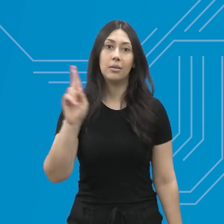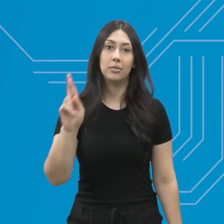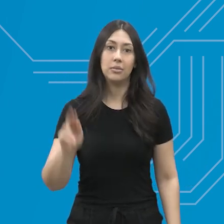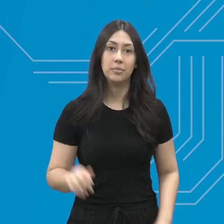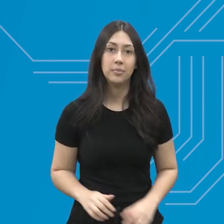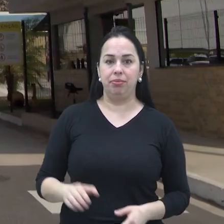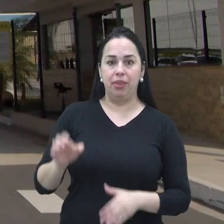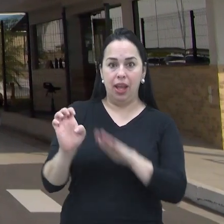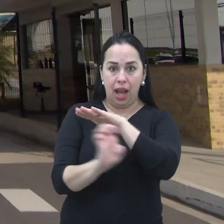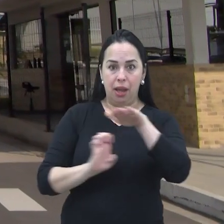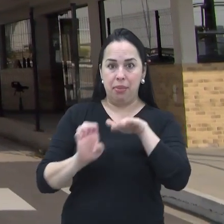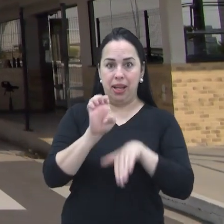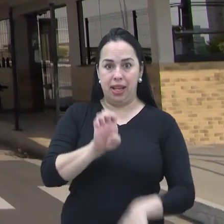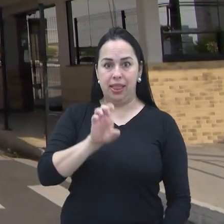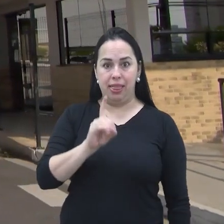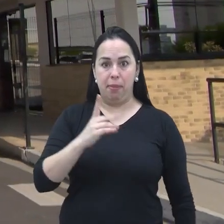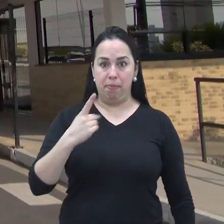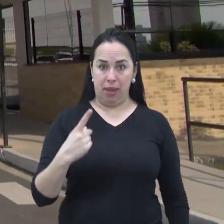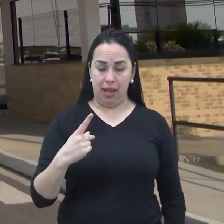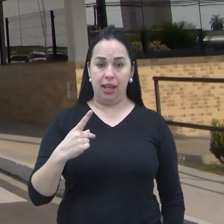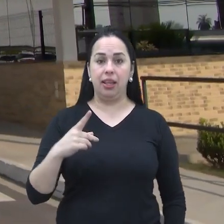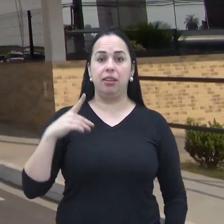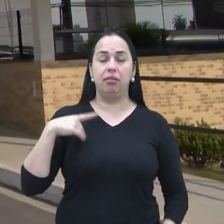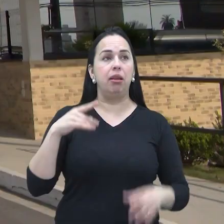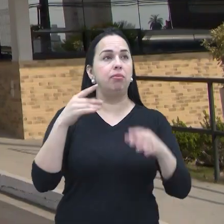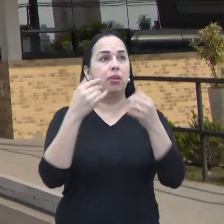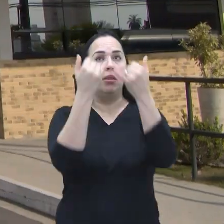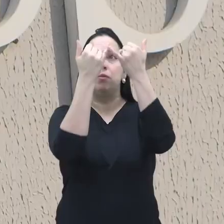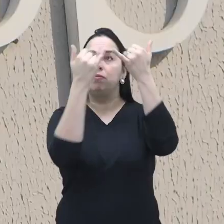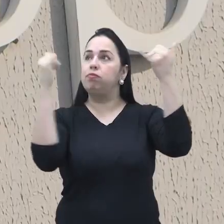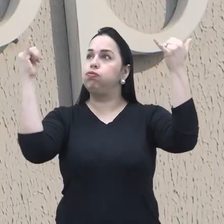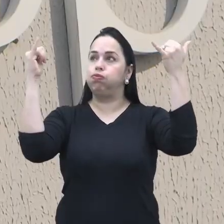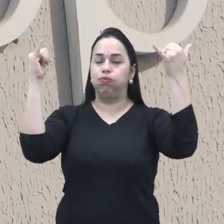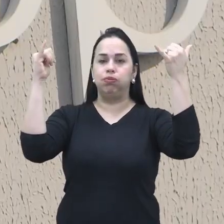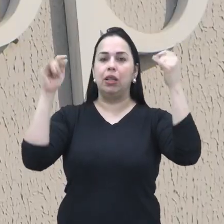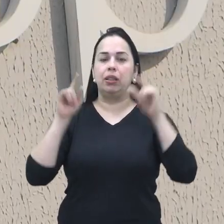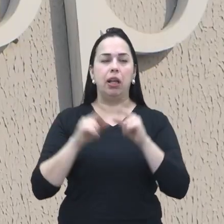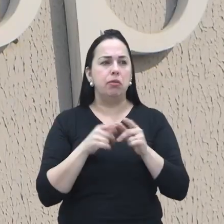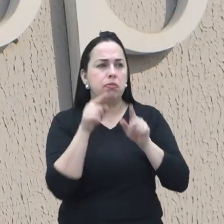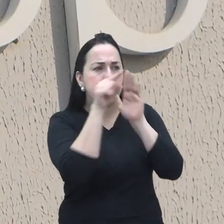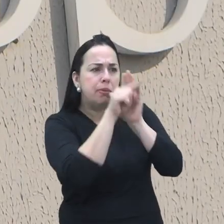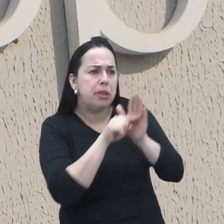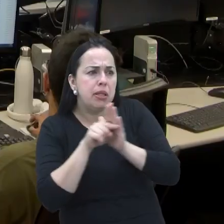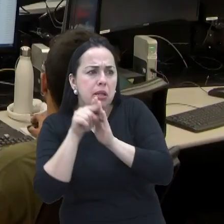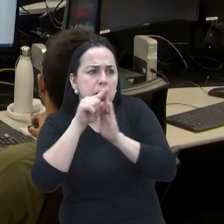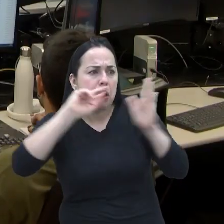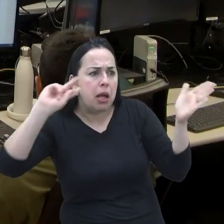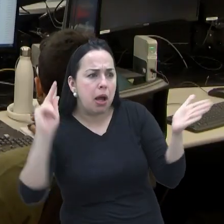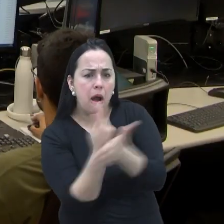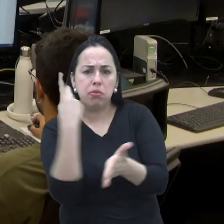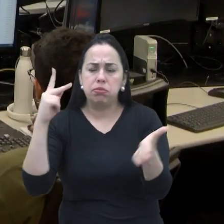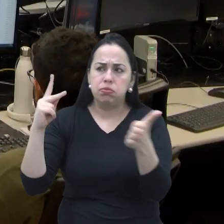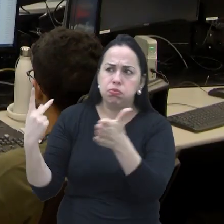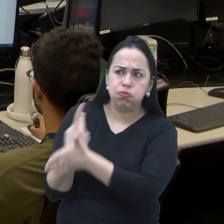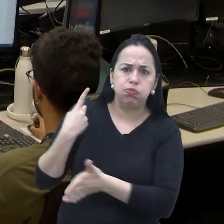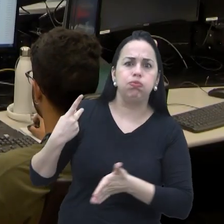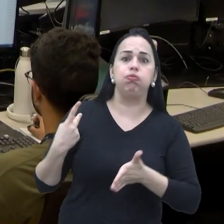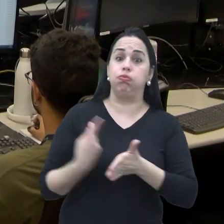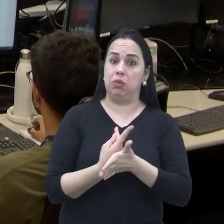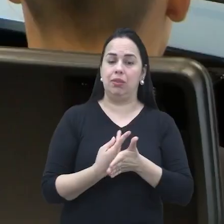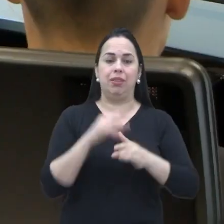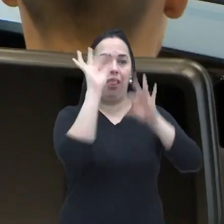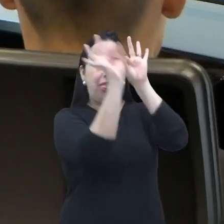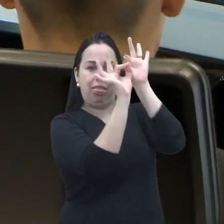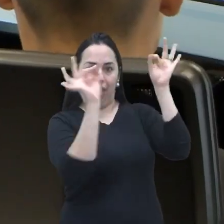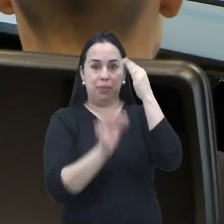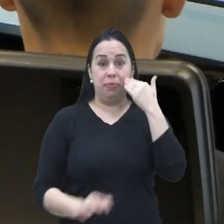de reais. É aqui na sede da EDP, concessionária que fornece energia para a cidade, que são monitoradas as